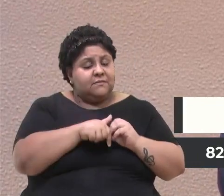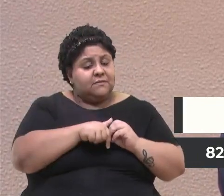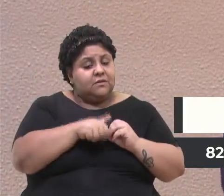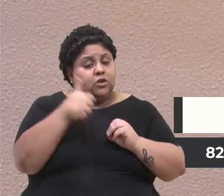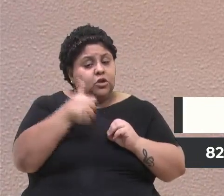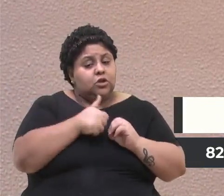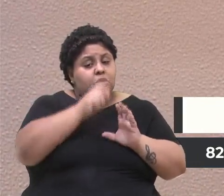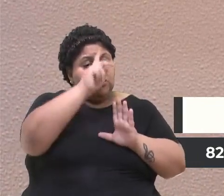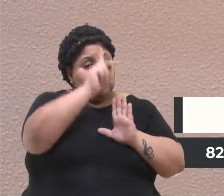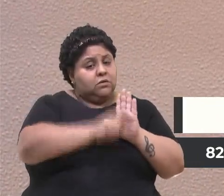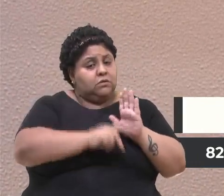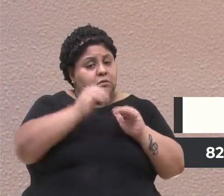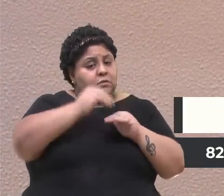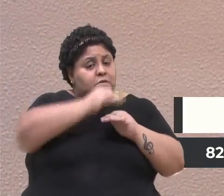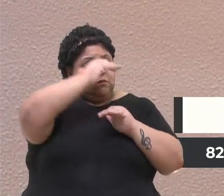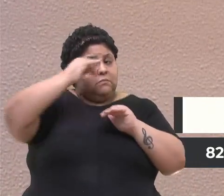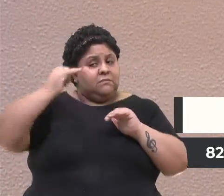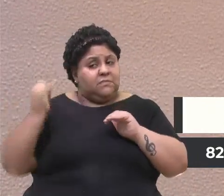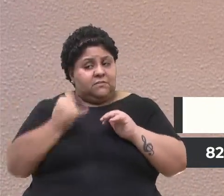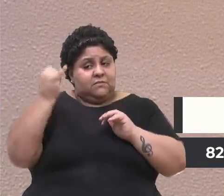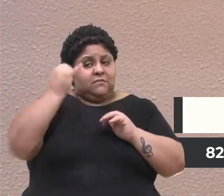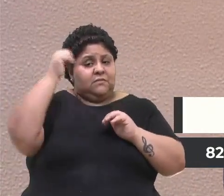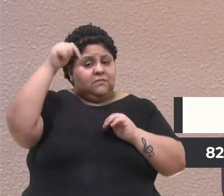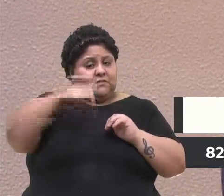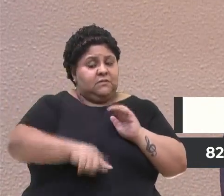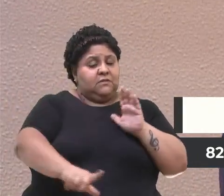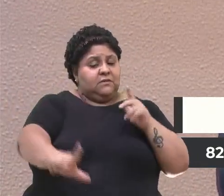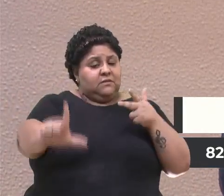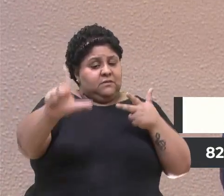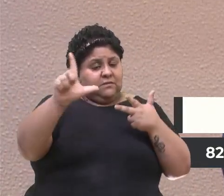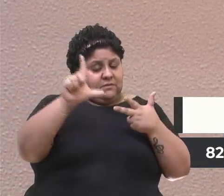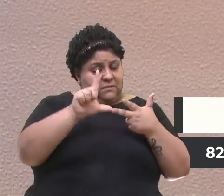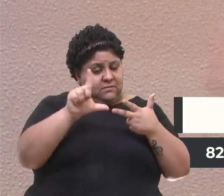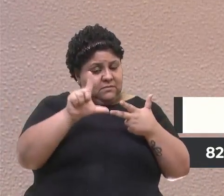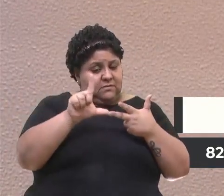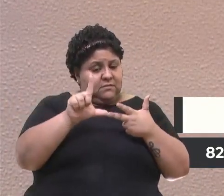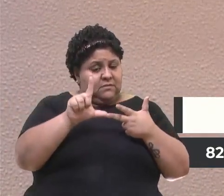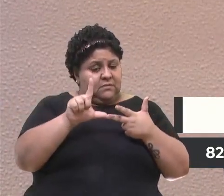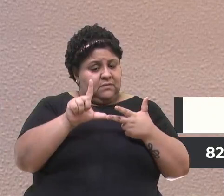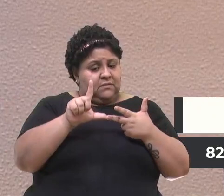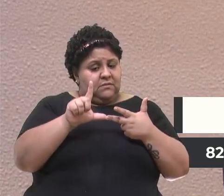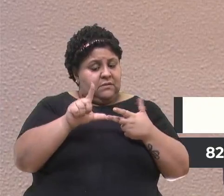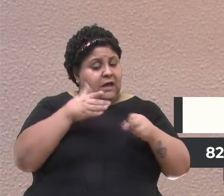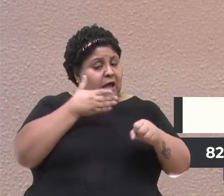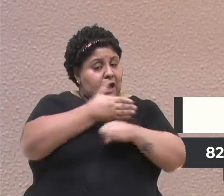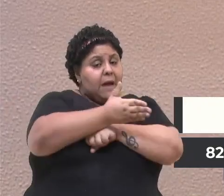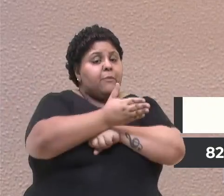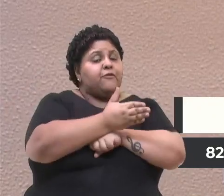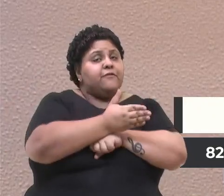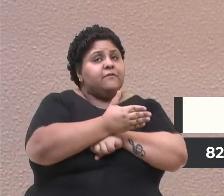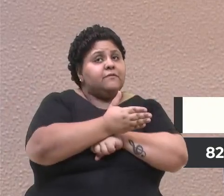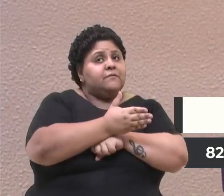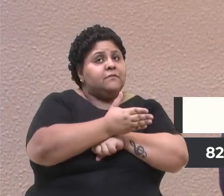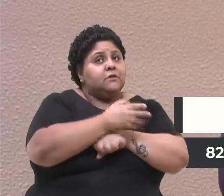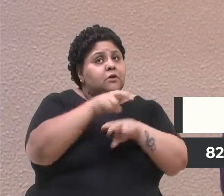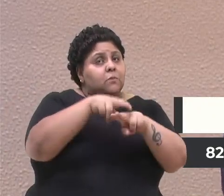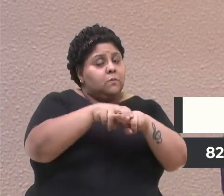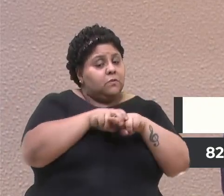mais importantes que essa legislatura estará aprovando, e por isso